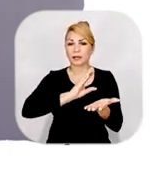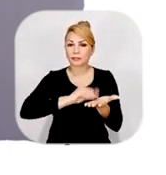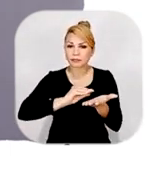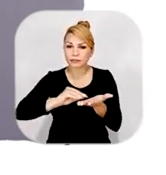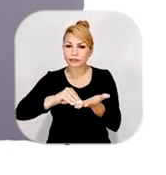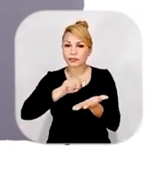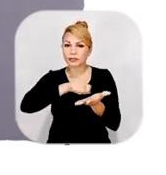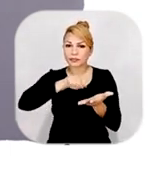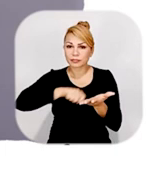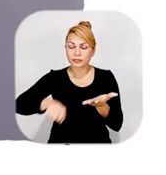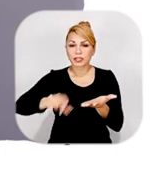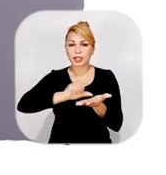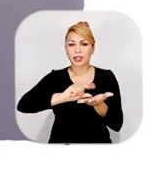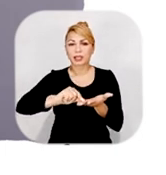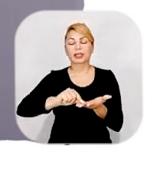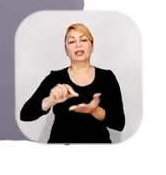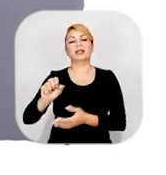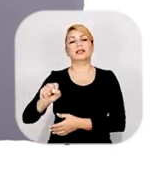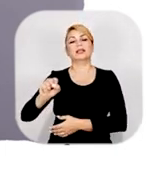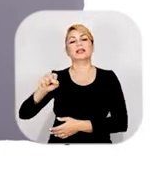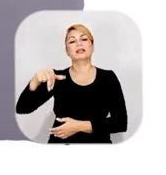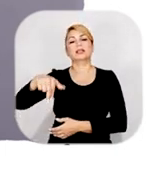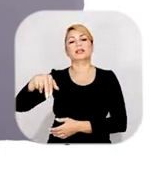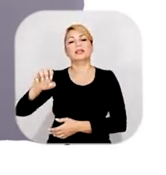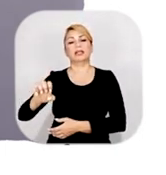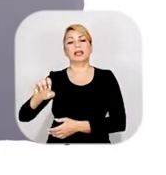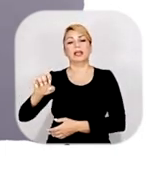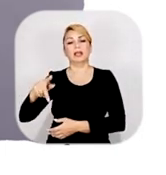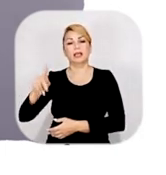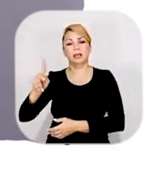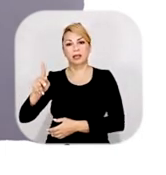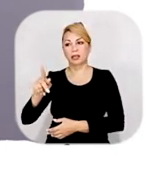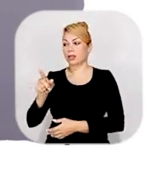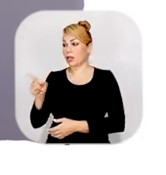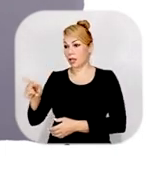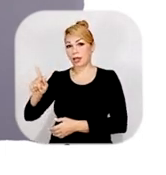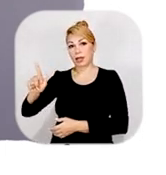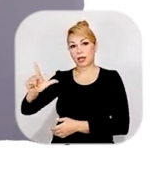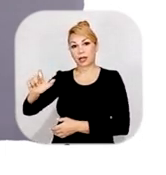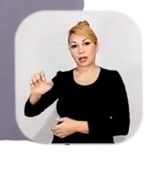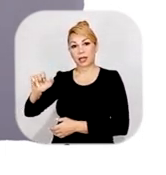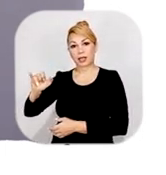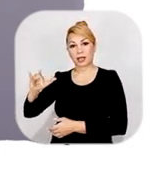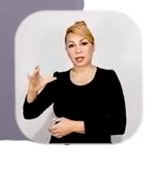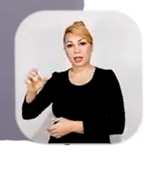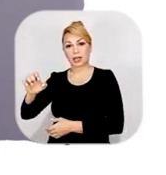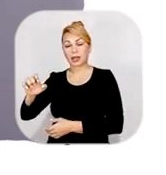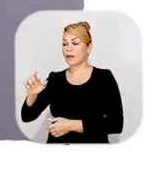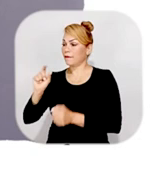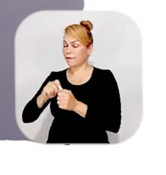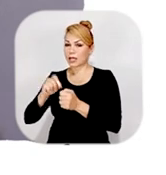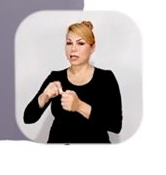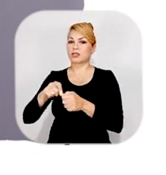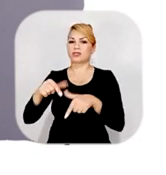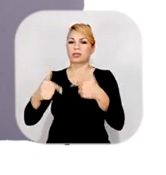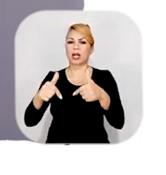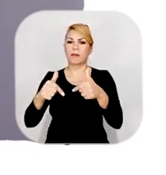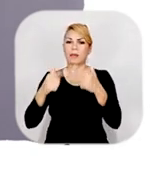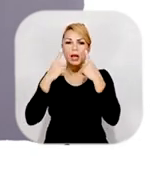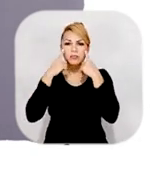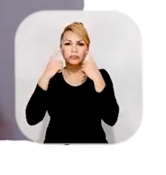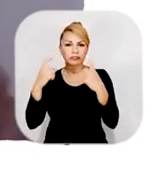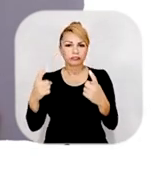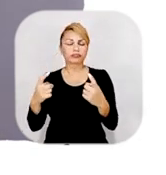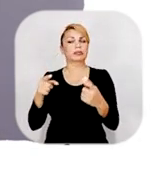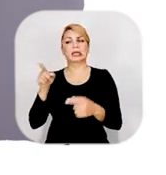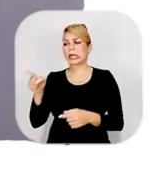sonorizar, a Gleice fez um trabalho muito interessante de ela mesma, um trabalhinho de